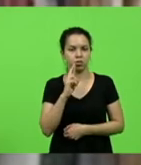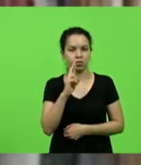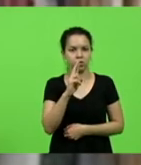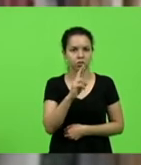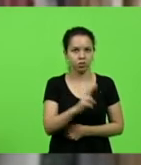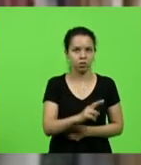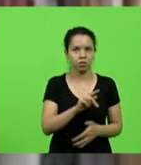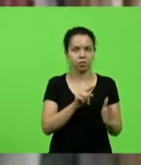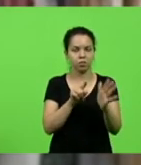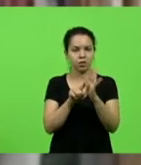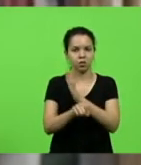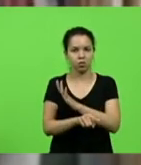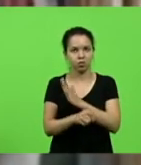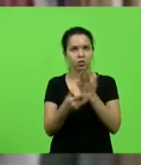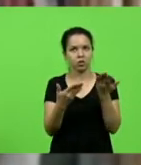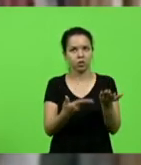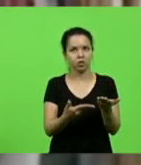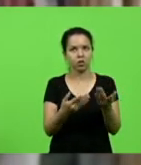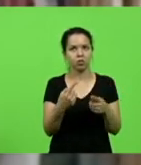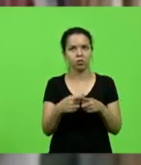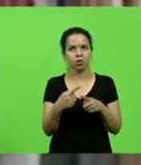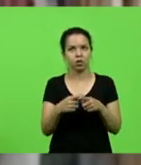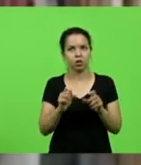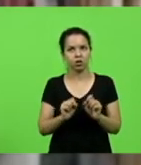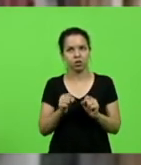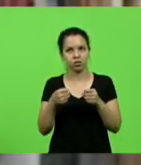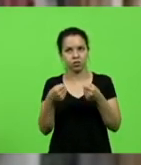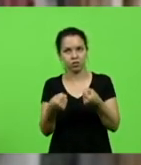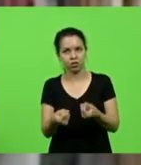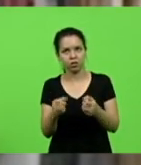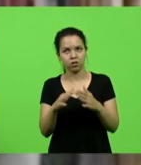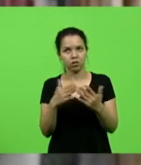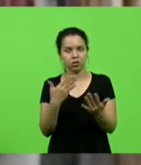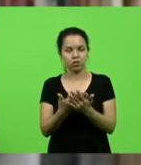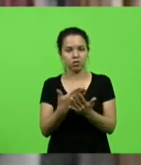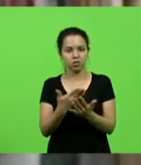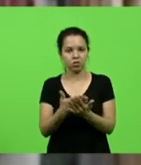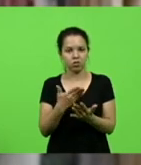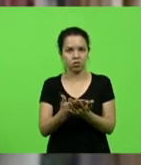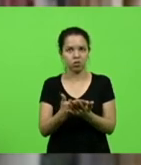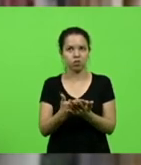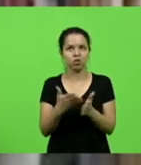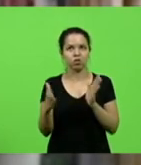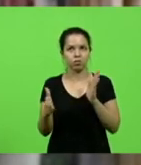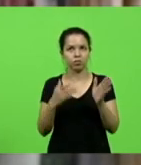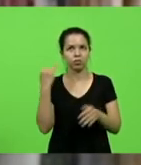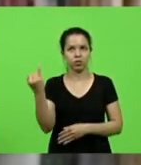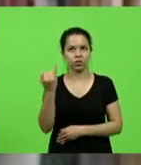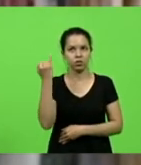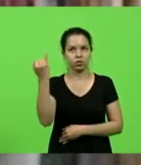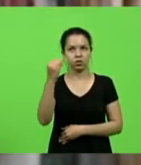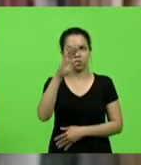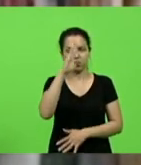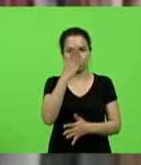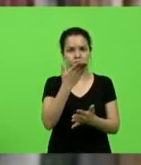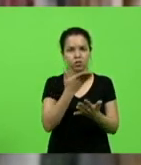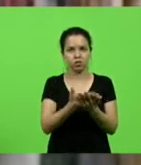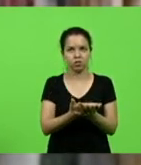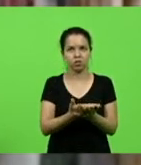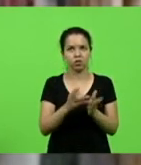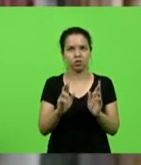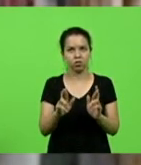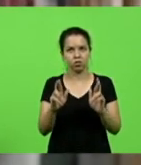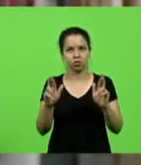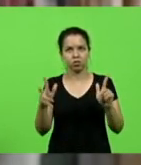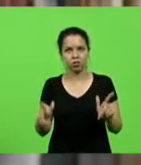de ter sido um grande defensor da escola como atividade essencial. Esta, eu acredito, é a grande diferença entre os dois lados